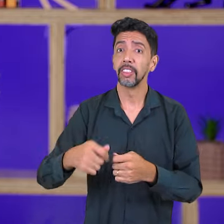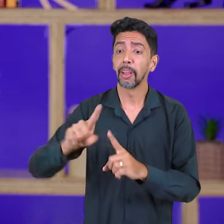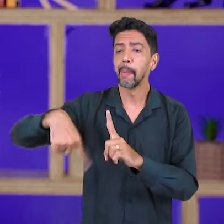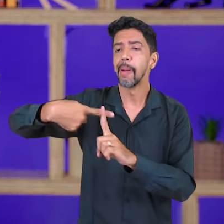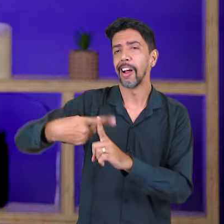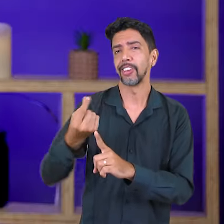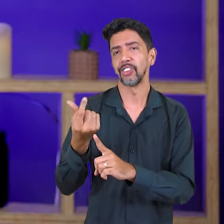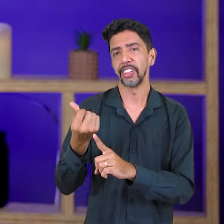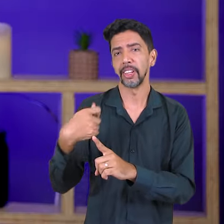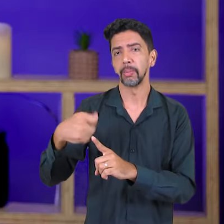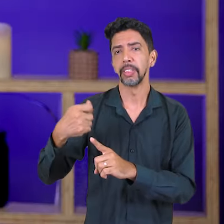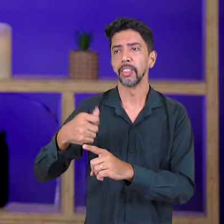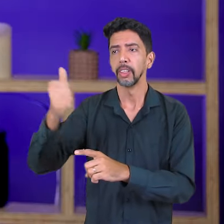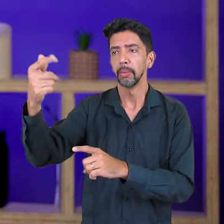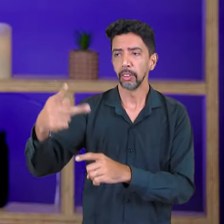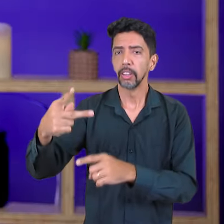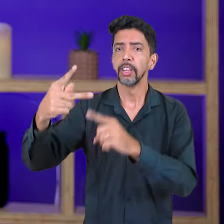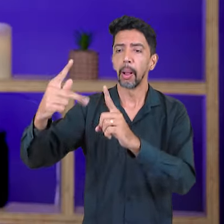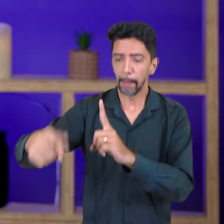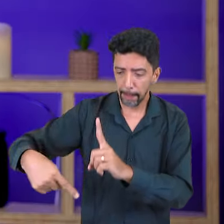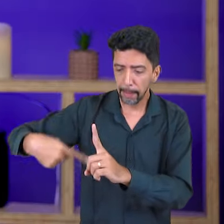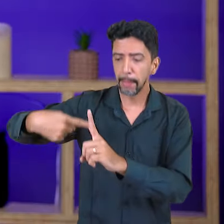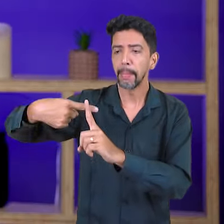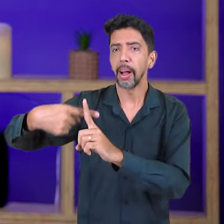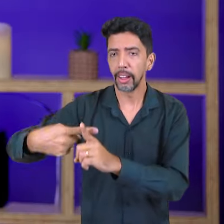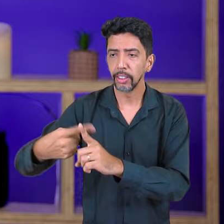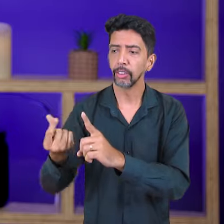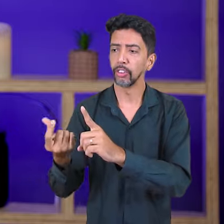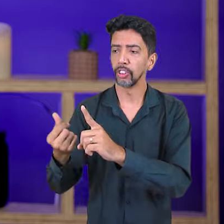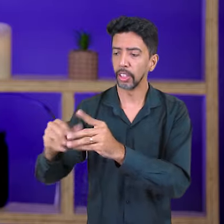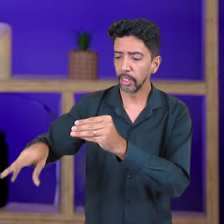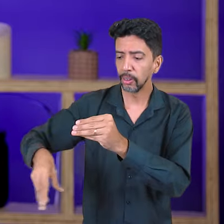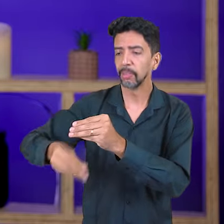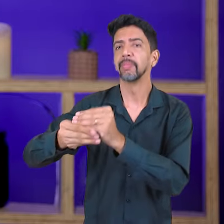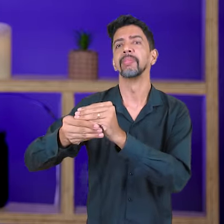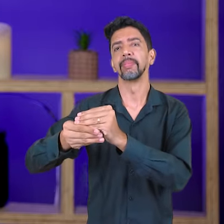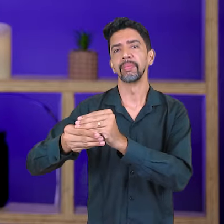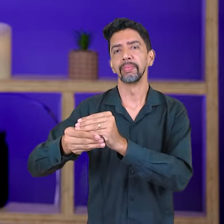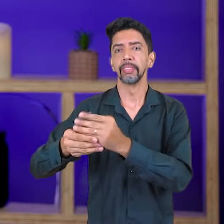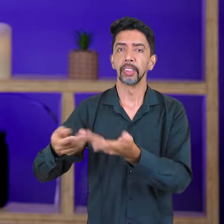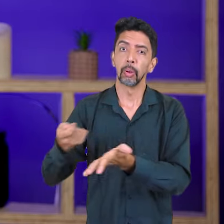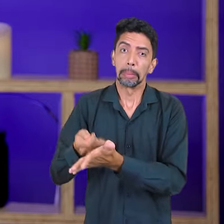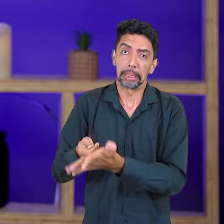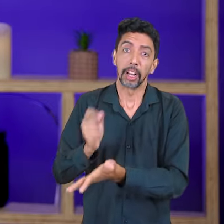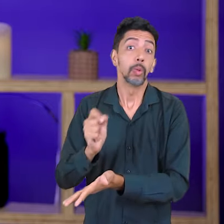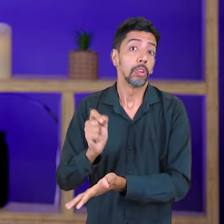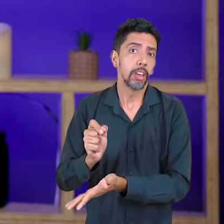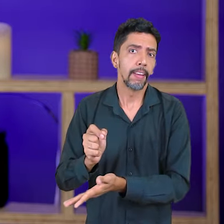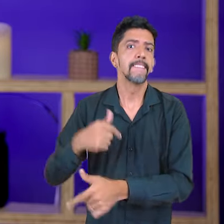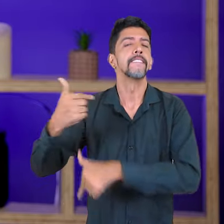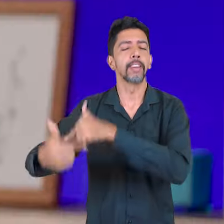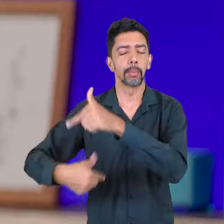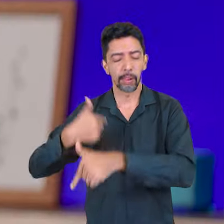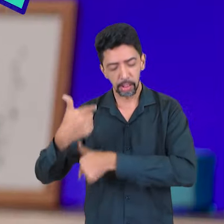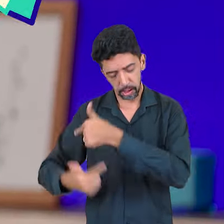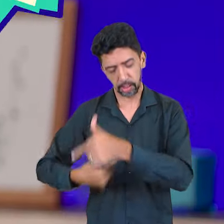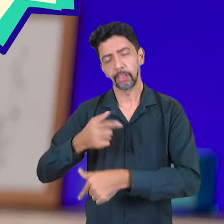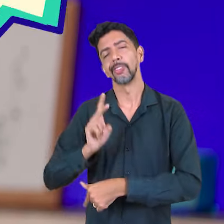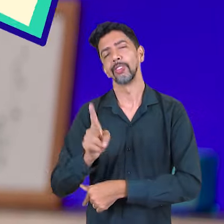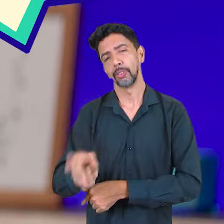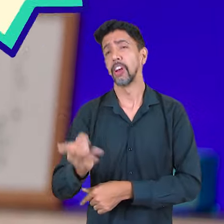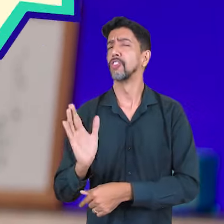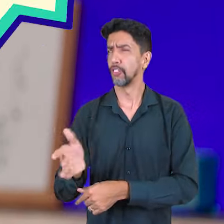aposentadoria Só aqueles que são obrigados a continuar trabalhando para manter o seu padrão de vida sua qualidade de vida Olha